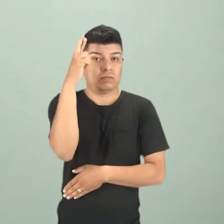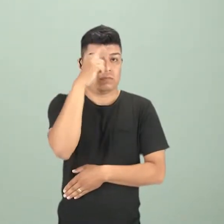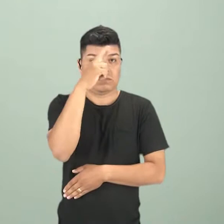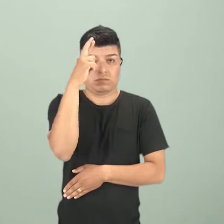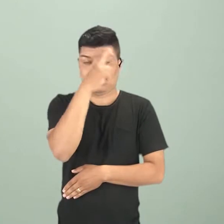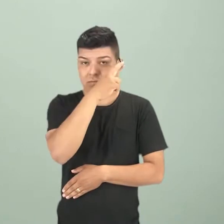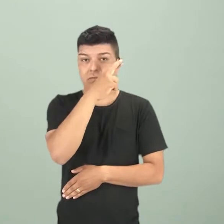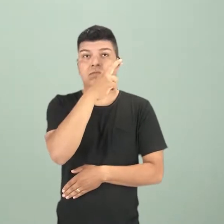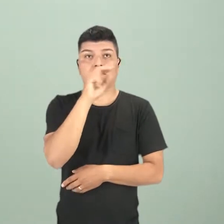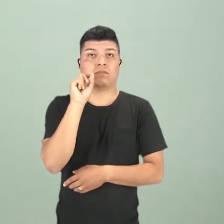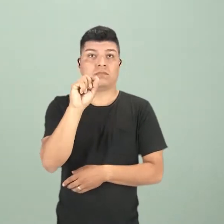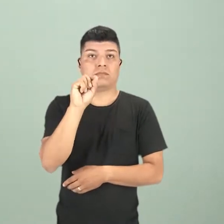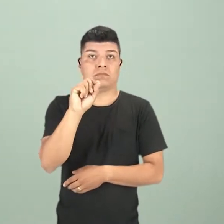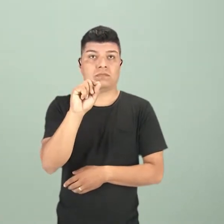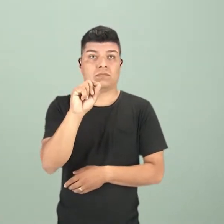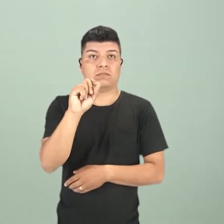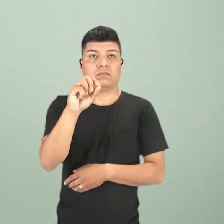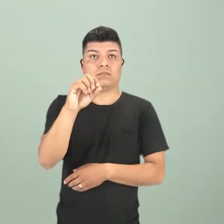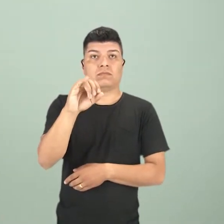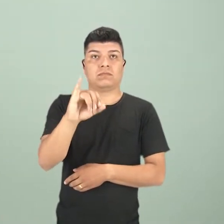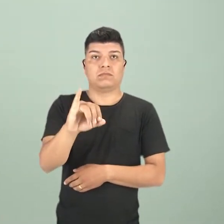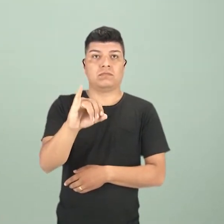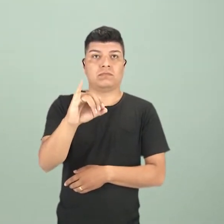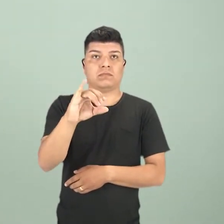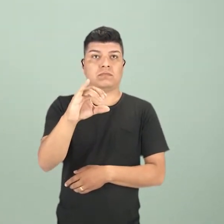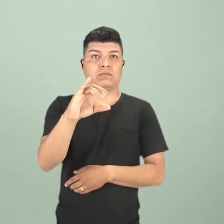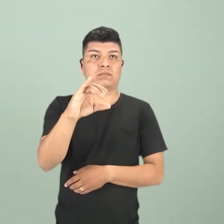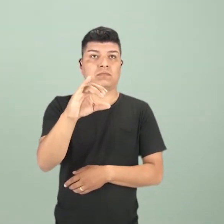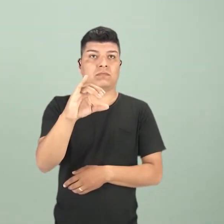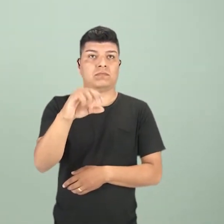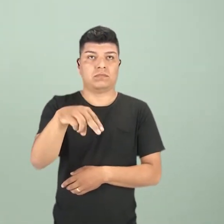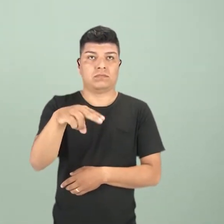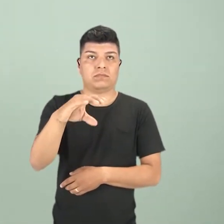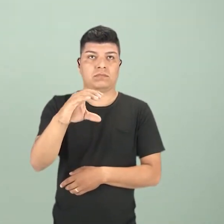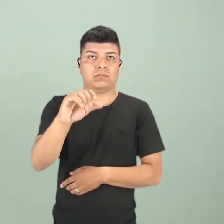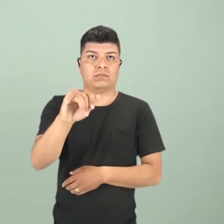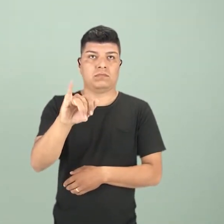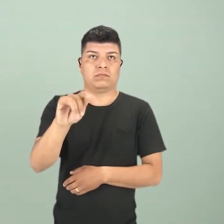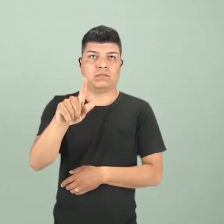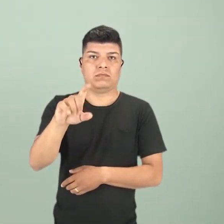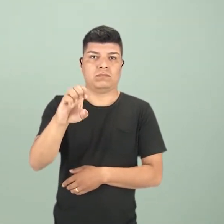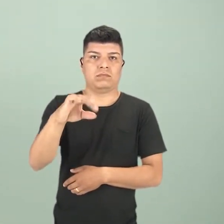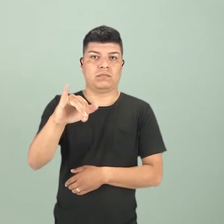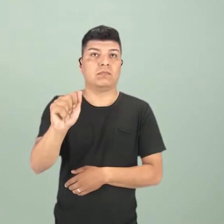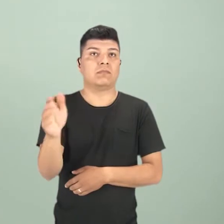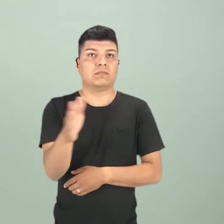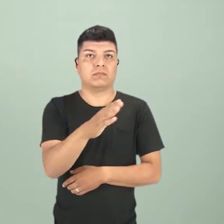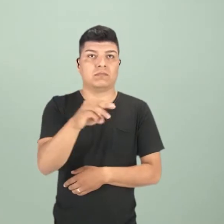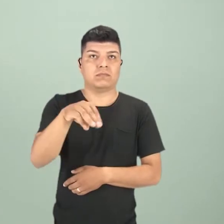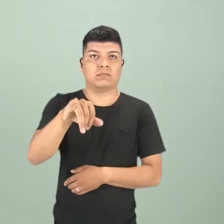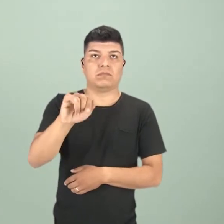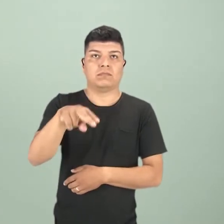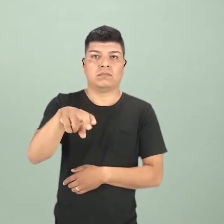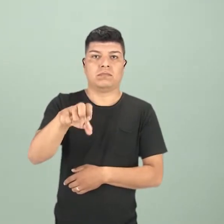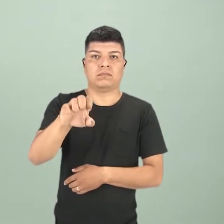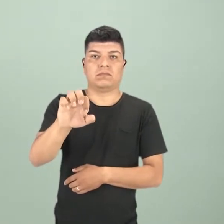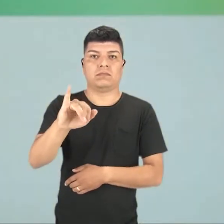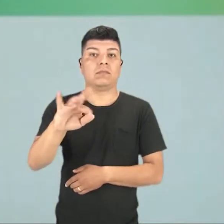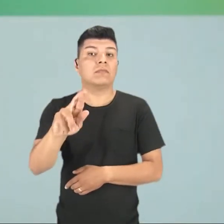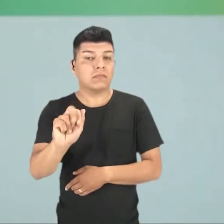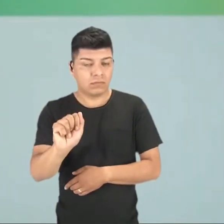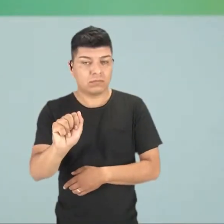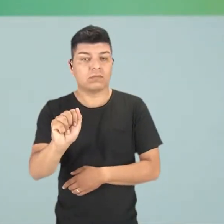denominado a Inconfidência Mineira. E essa Inconfidência Mineira foi de muita importância